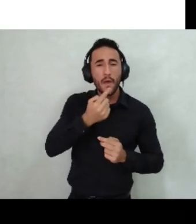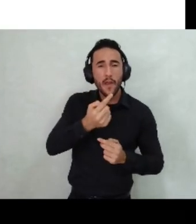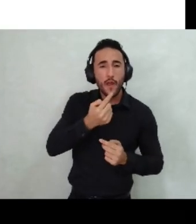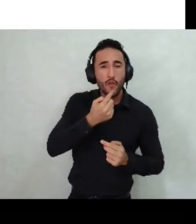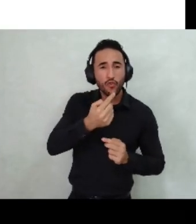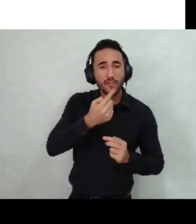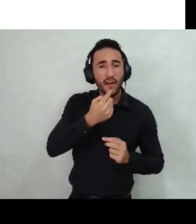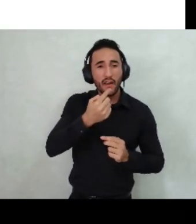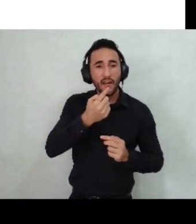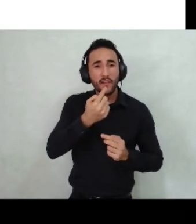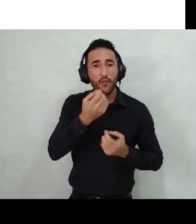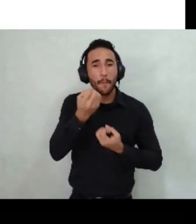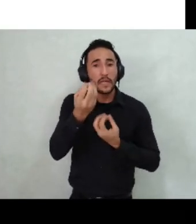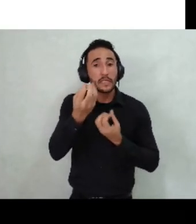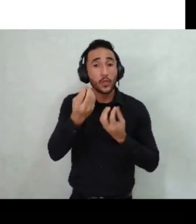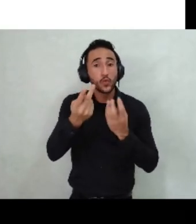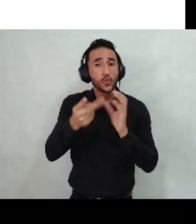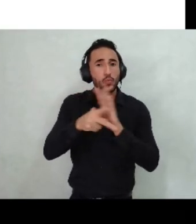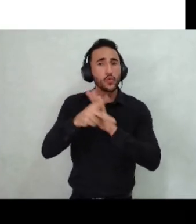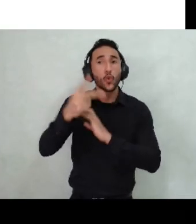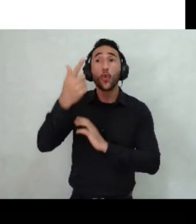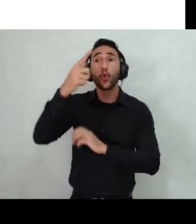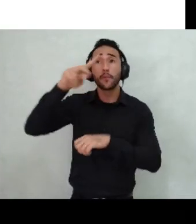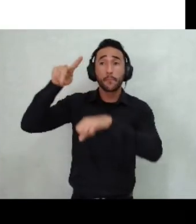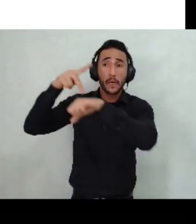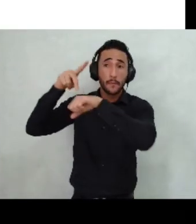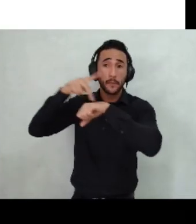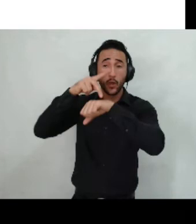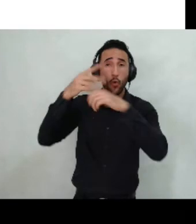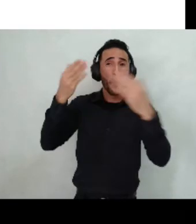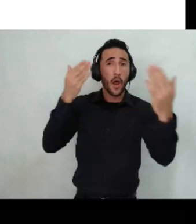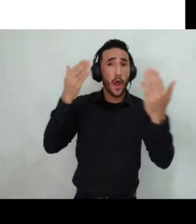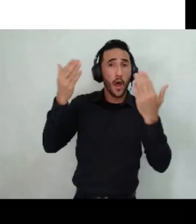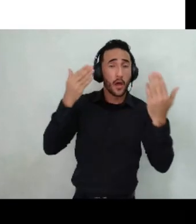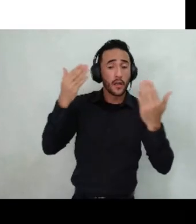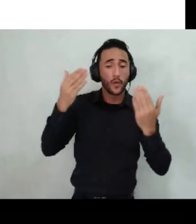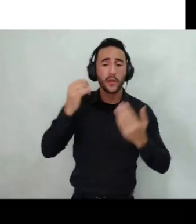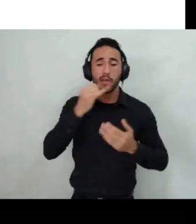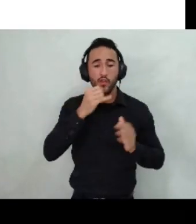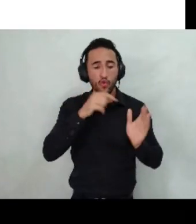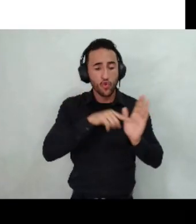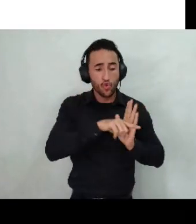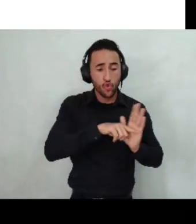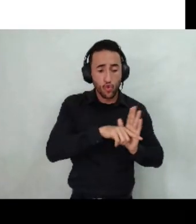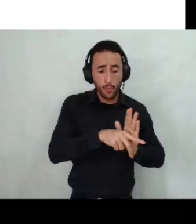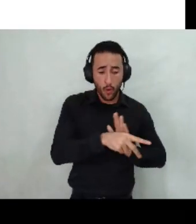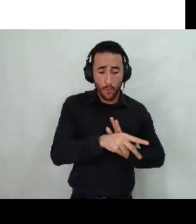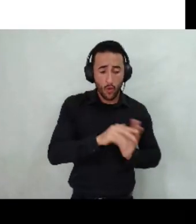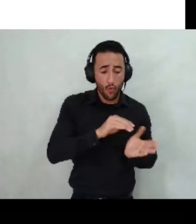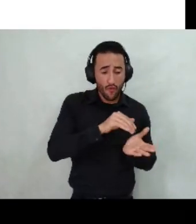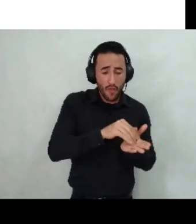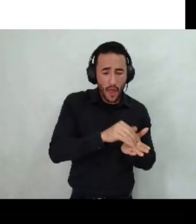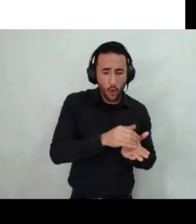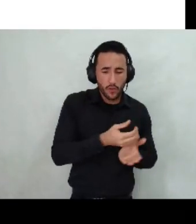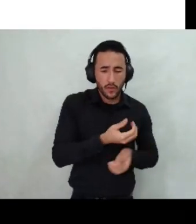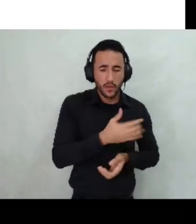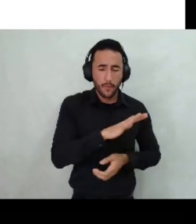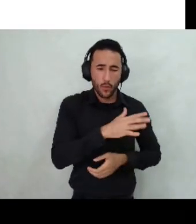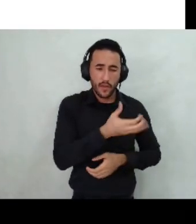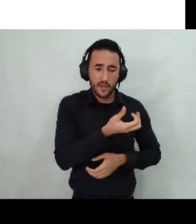internacionais. Comparando com dados internacionais, o nosso estudo, que na última fase identificou 6,6%